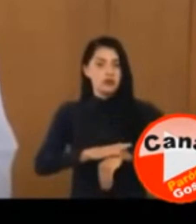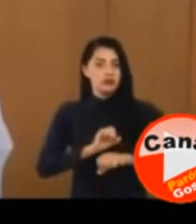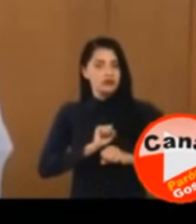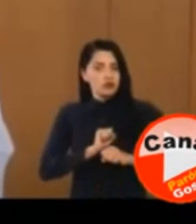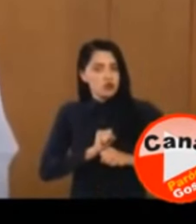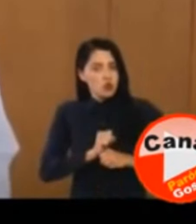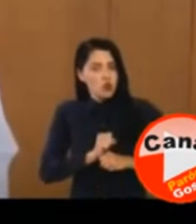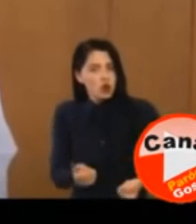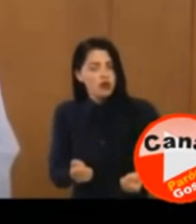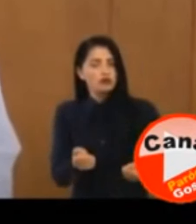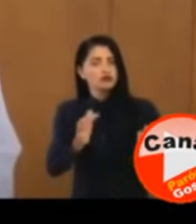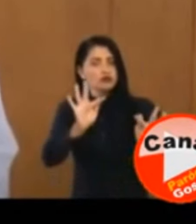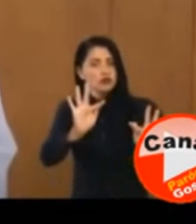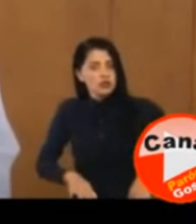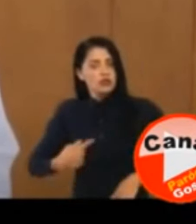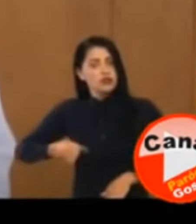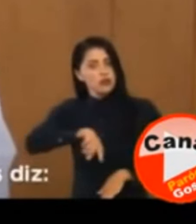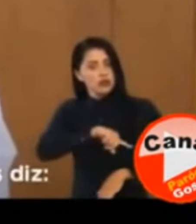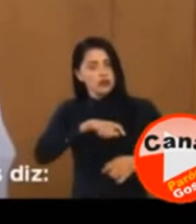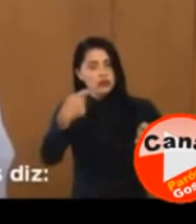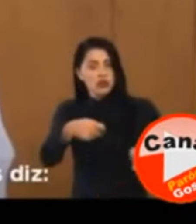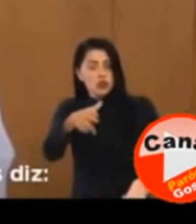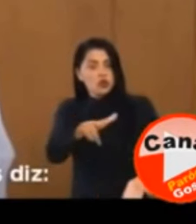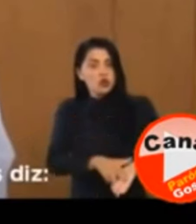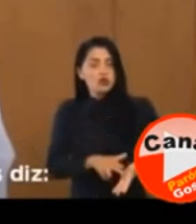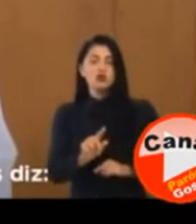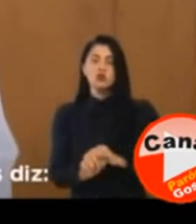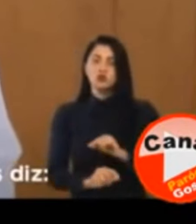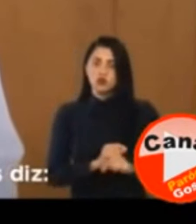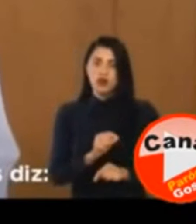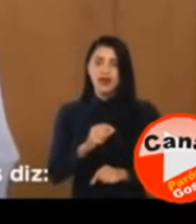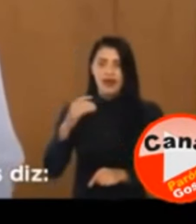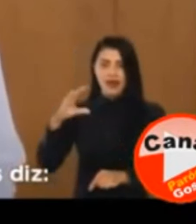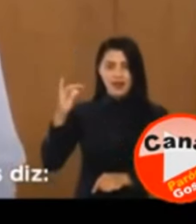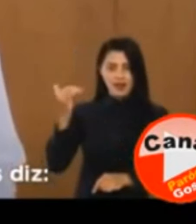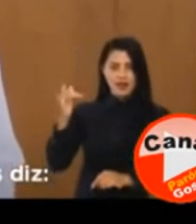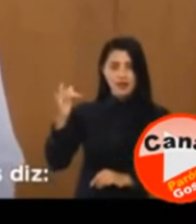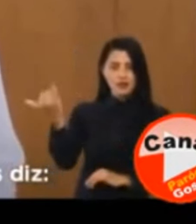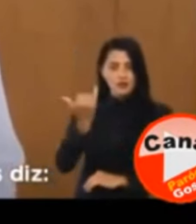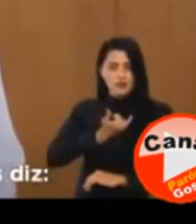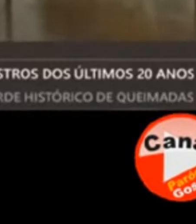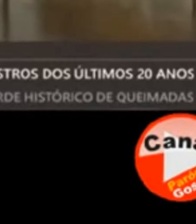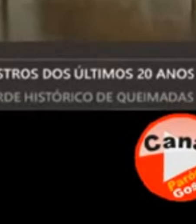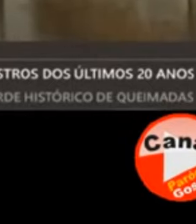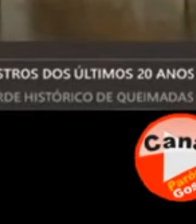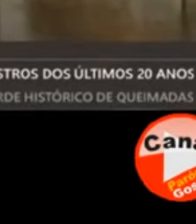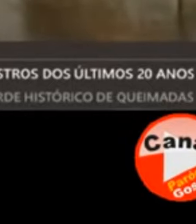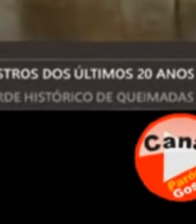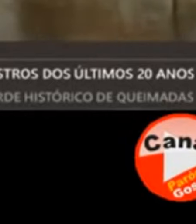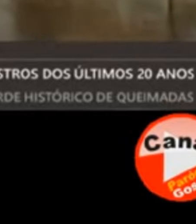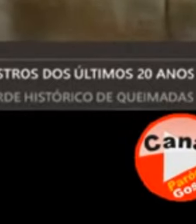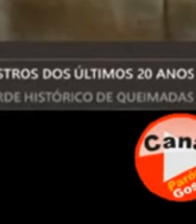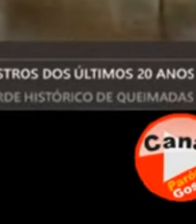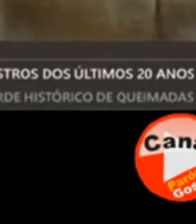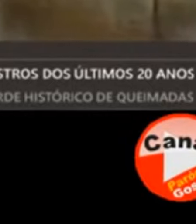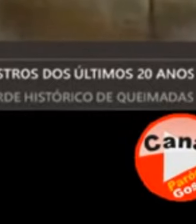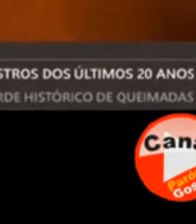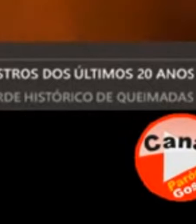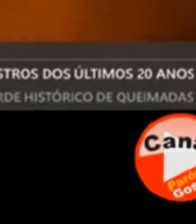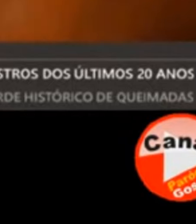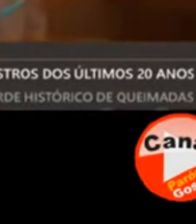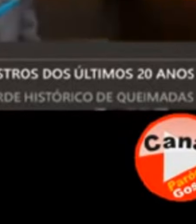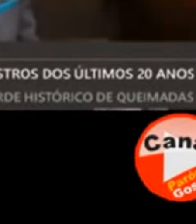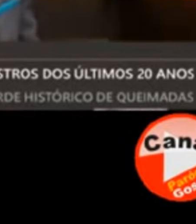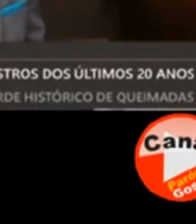para agir está se esgotando e assumirmos definitivamente o que a ciência nos diz. Recentemente,